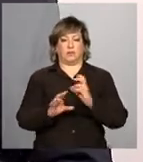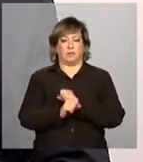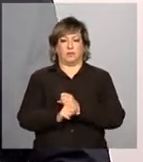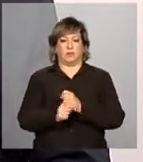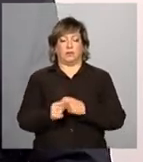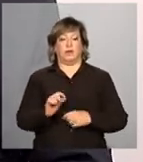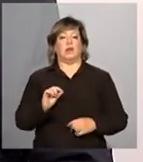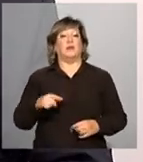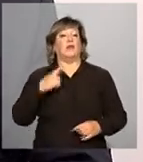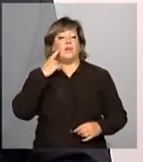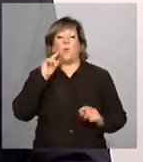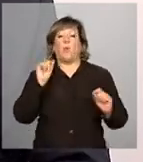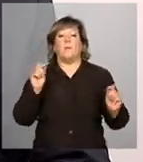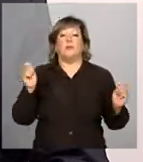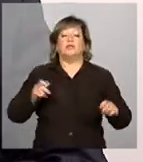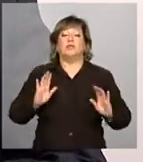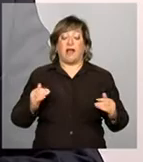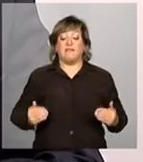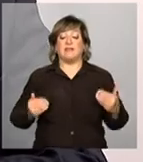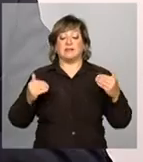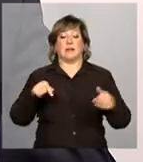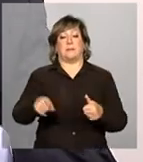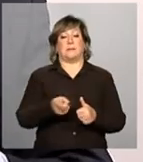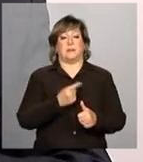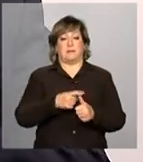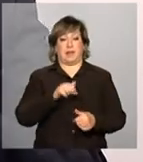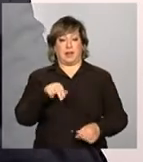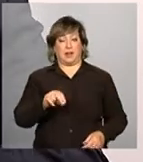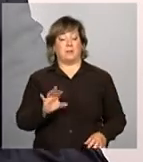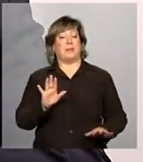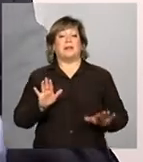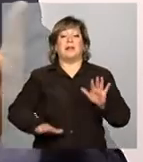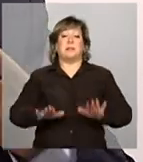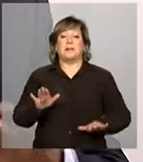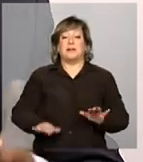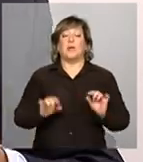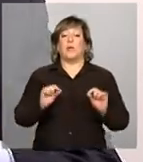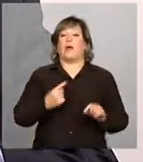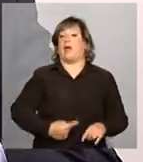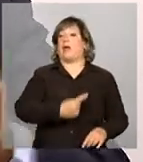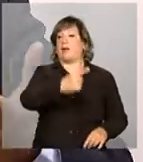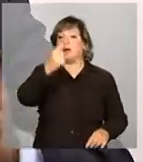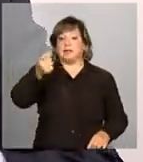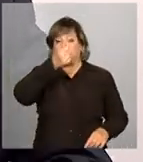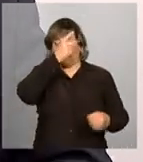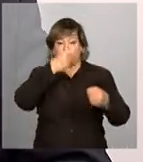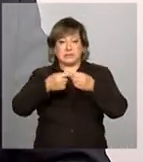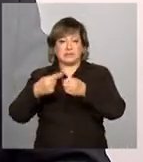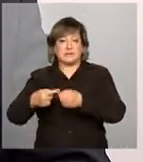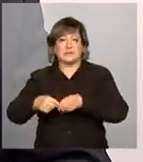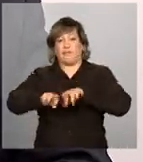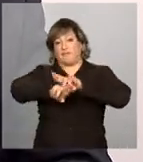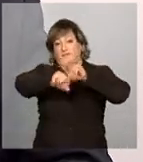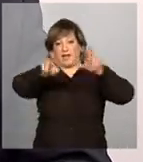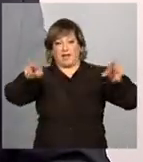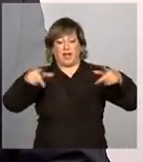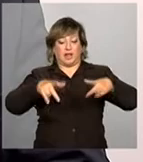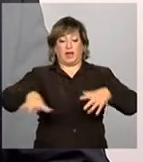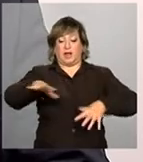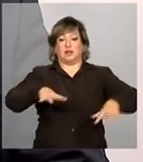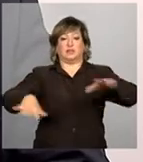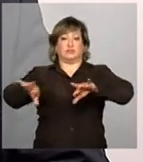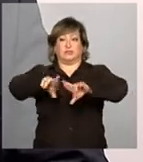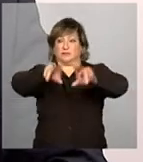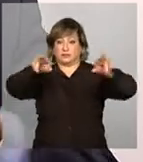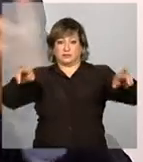avançar já no primeiro ano aí vai depender muito da realidade da necessidade de cada município considerando as diferenças regionais como a